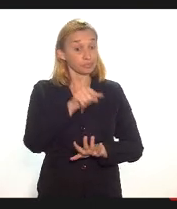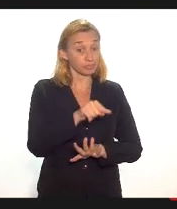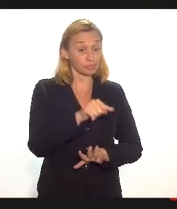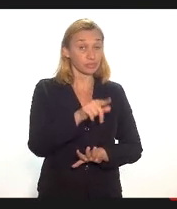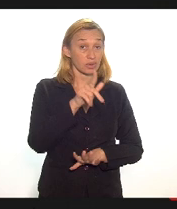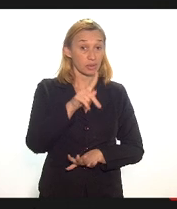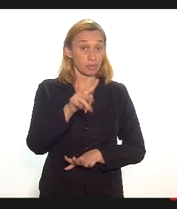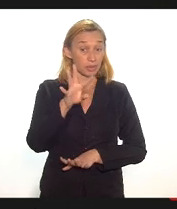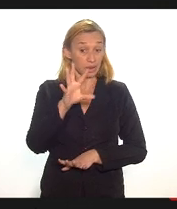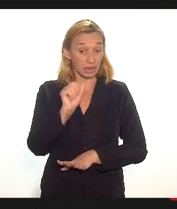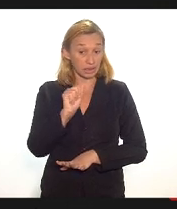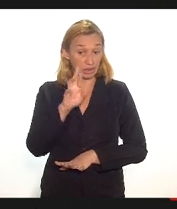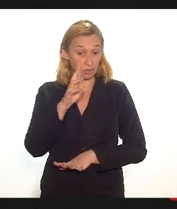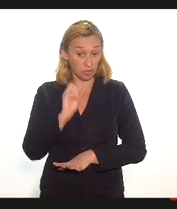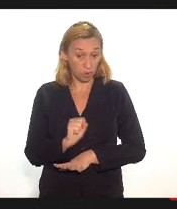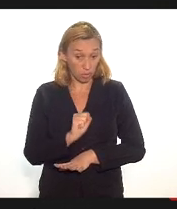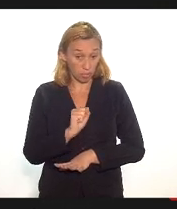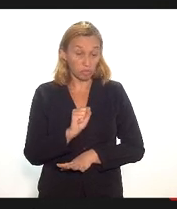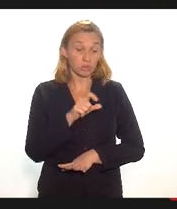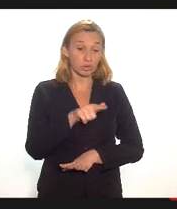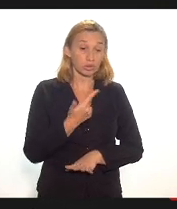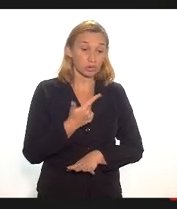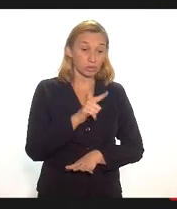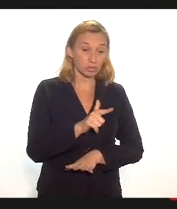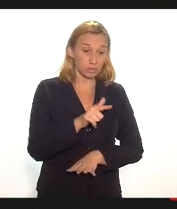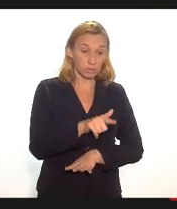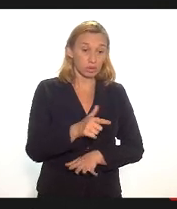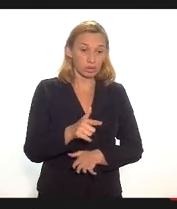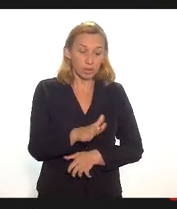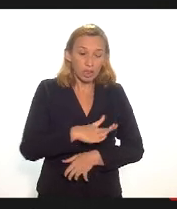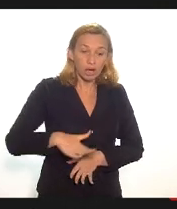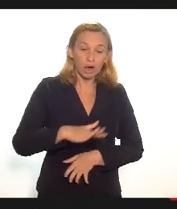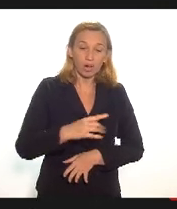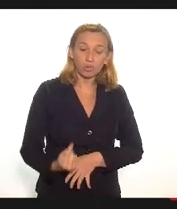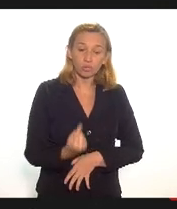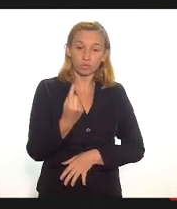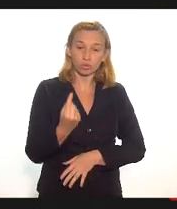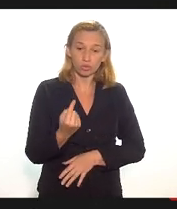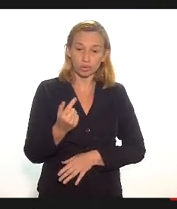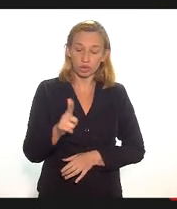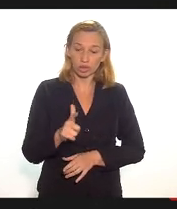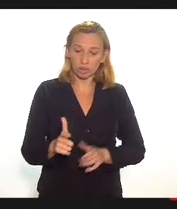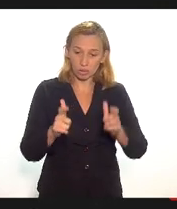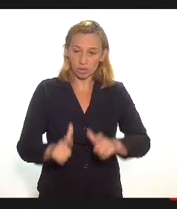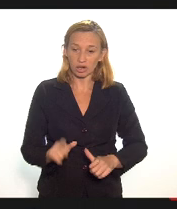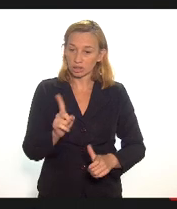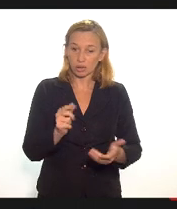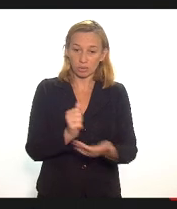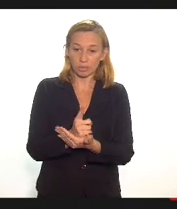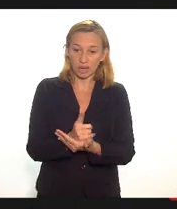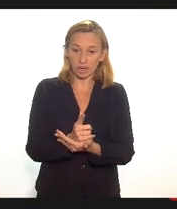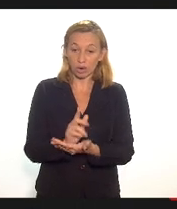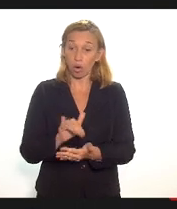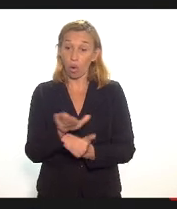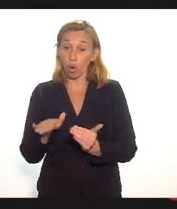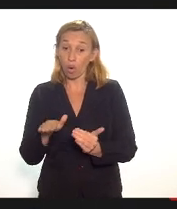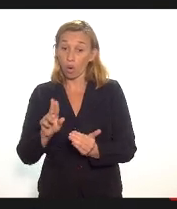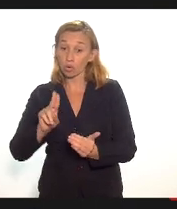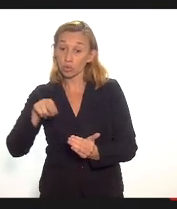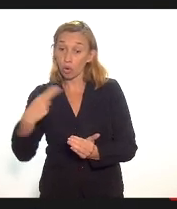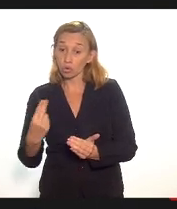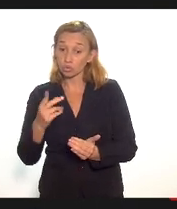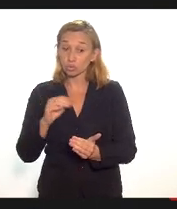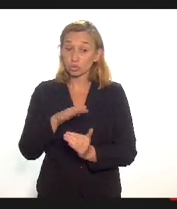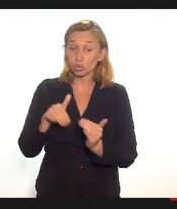plataforma, se beneficiando dessa plataforma, algum campo que não paga a participação especial ou todos pagam?